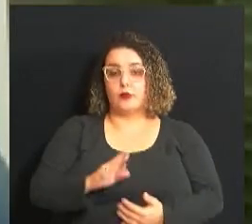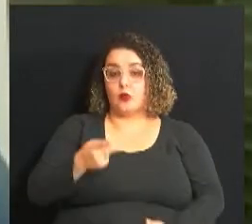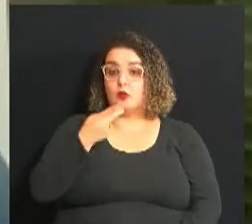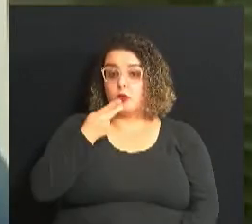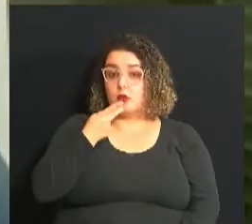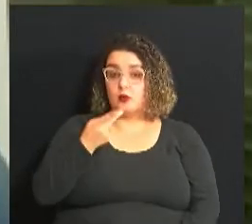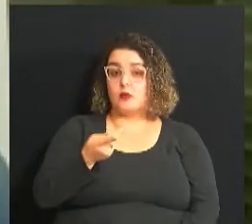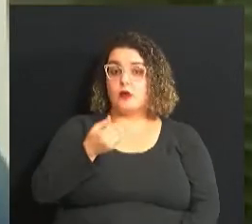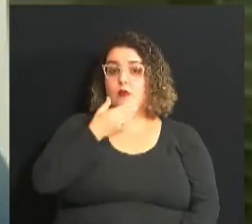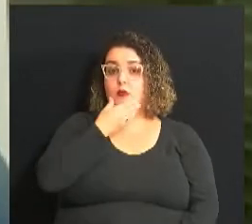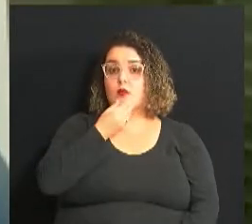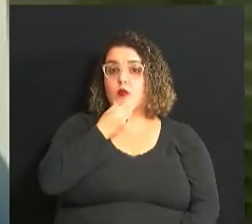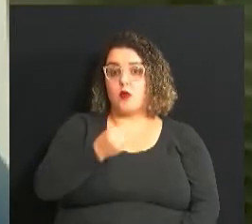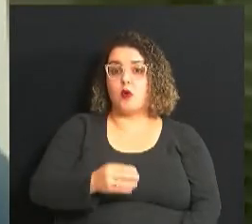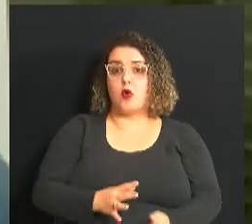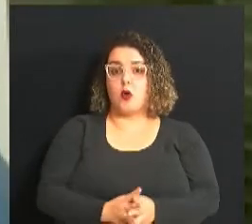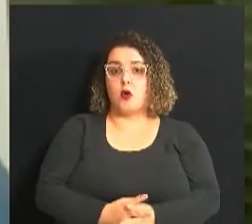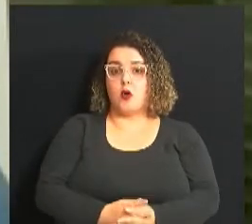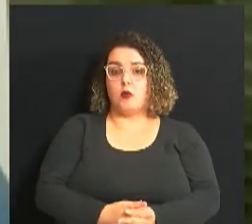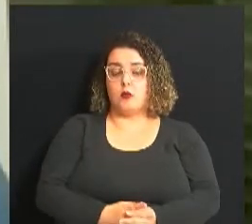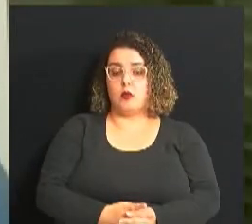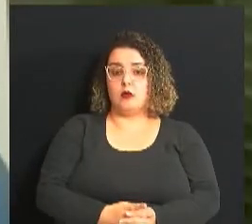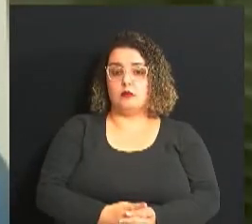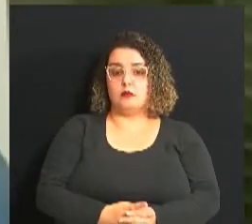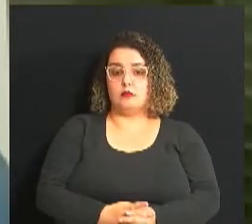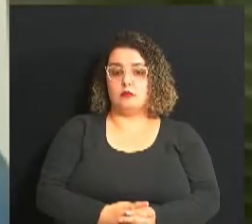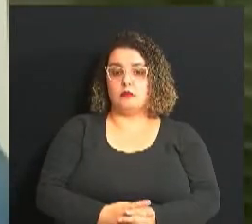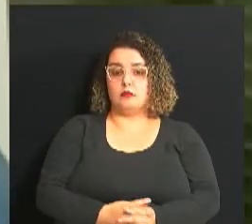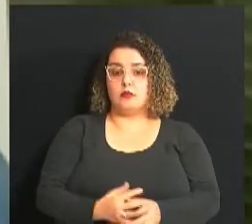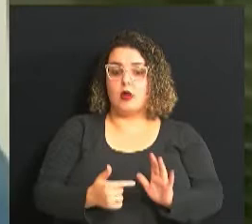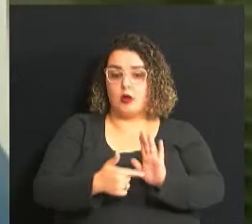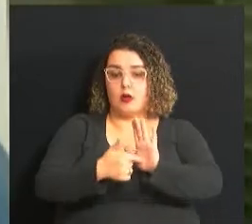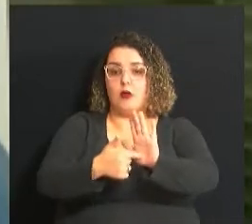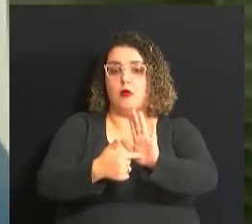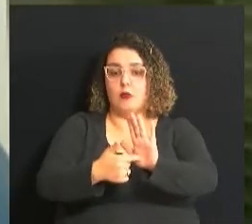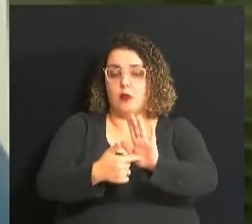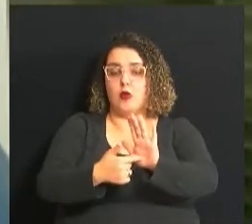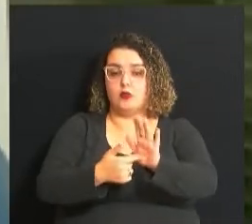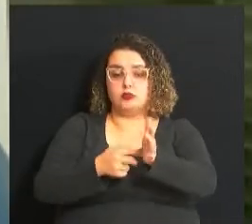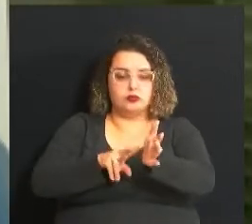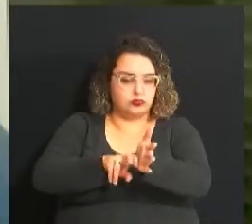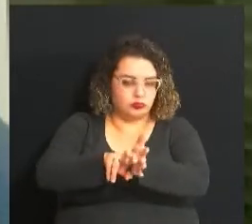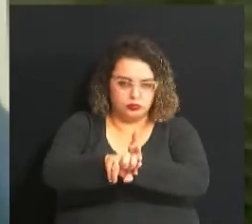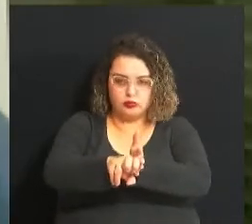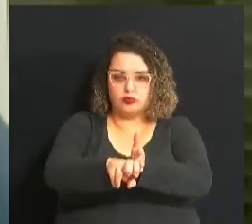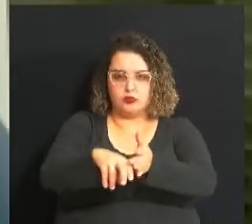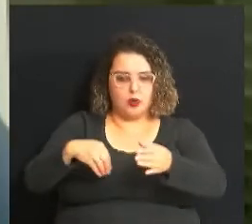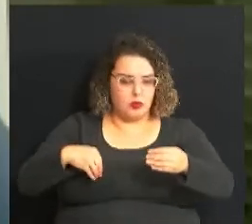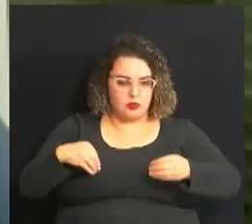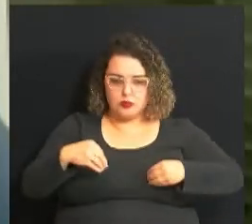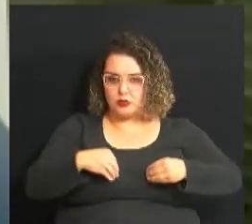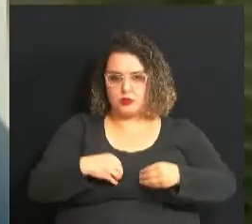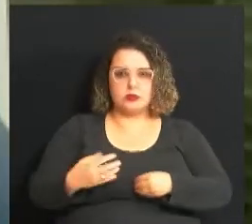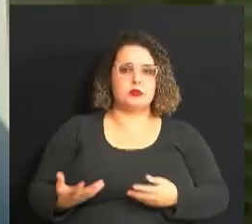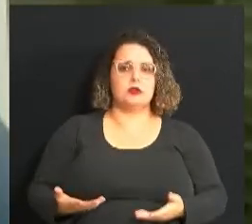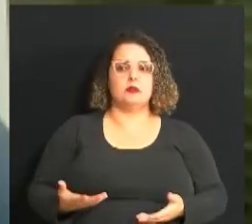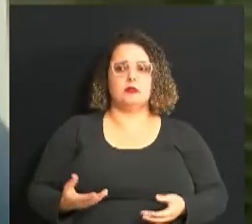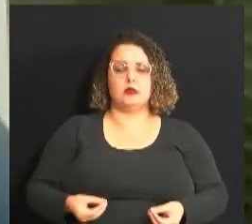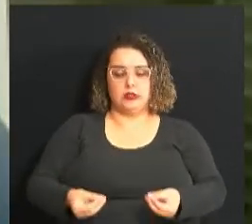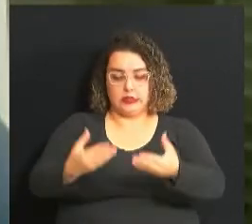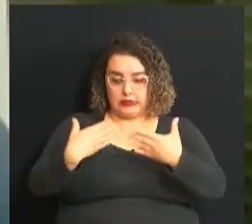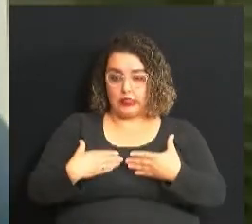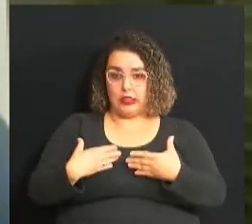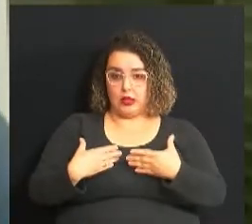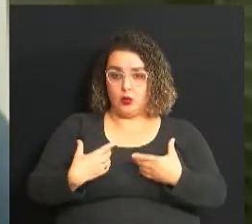que eu revelo a ele que o diagnóstico dele, no exame que ele me traz um câncer de